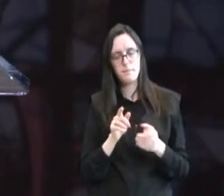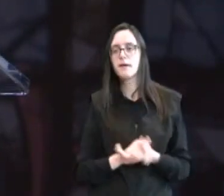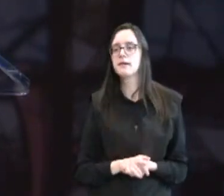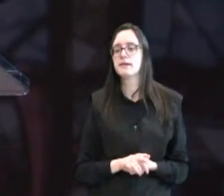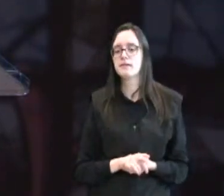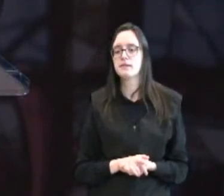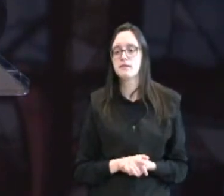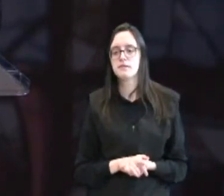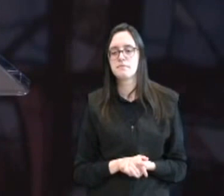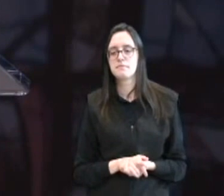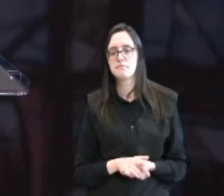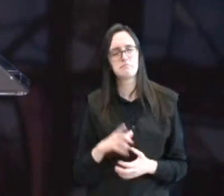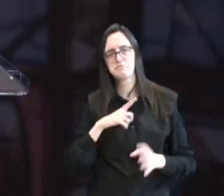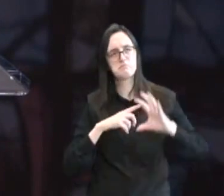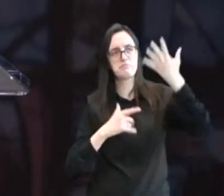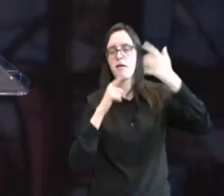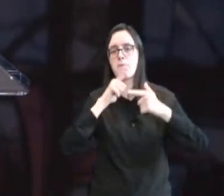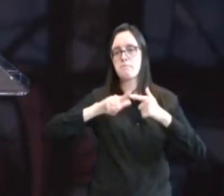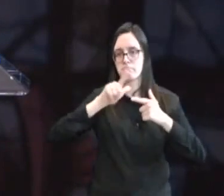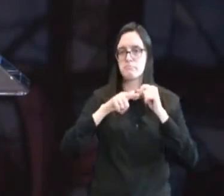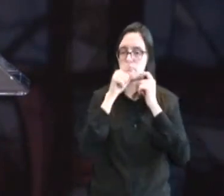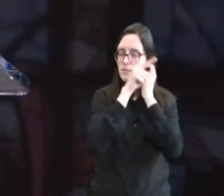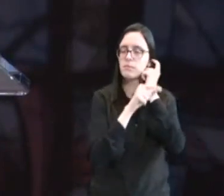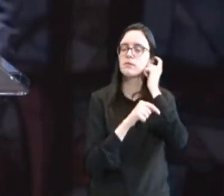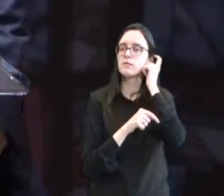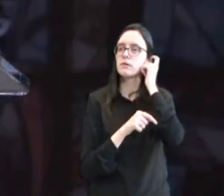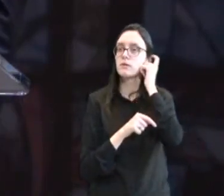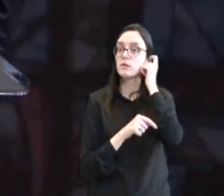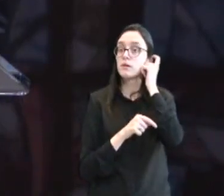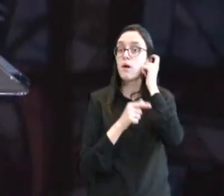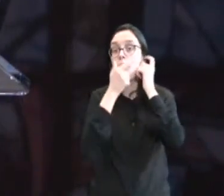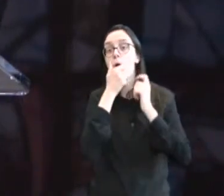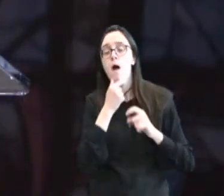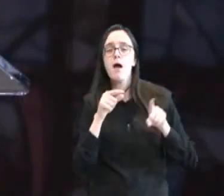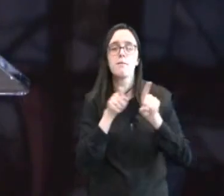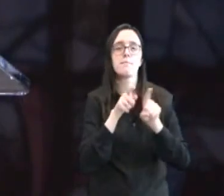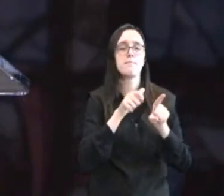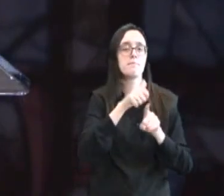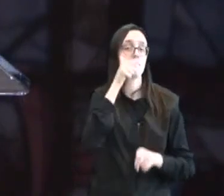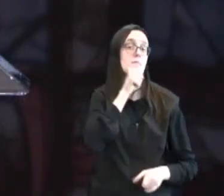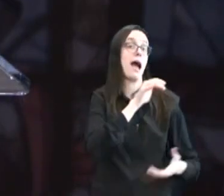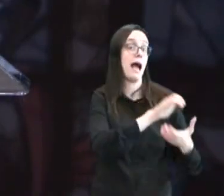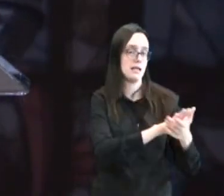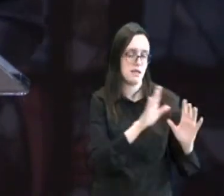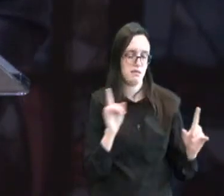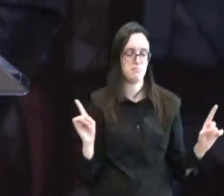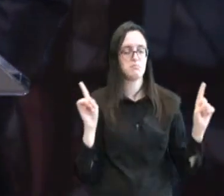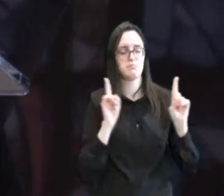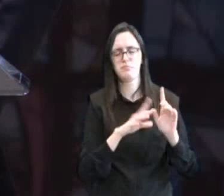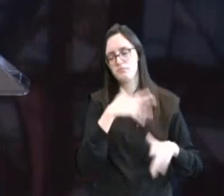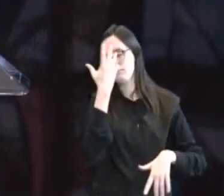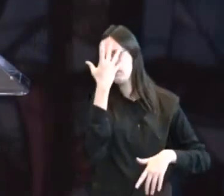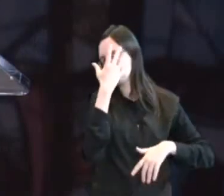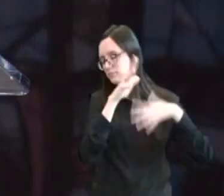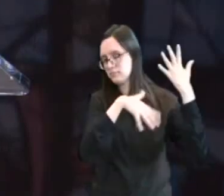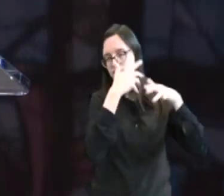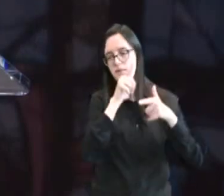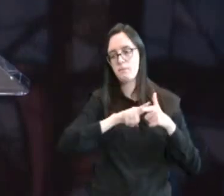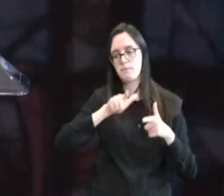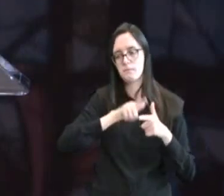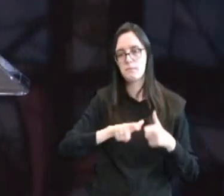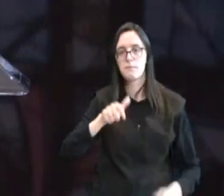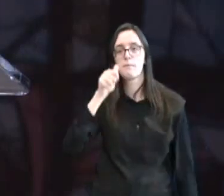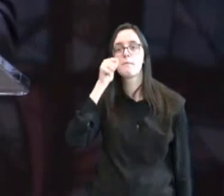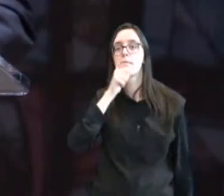um problema lá entre um rapaz e uma senhora casada. E aquilo deu problema. O marido